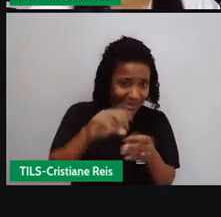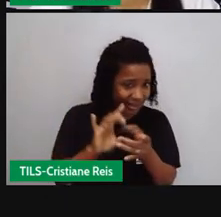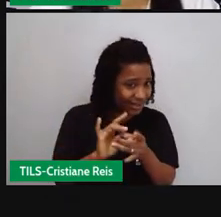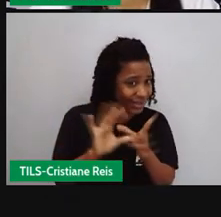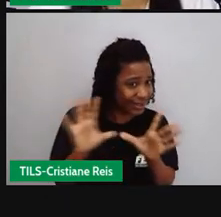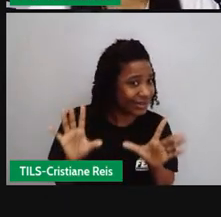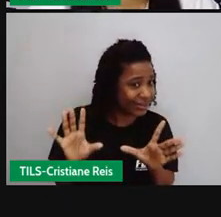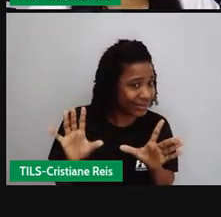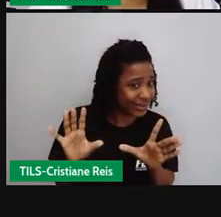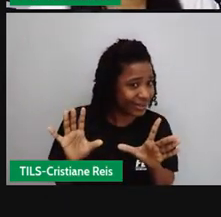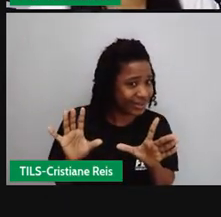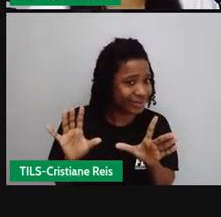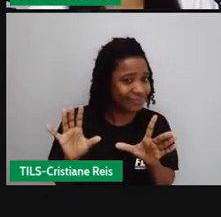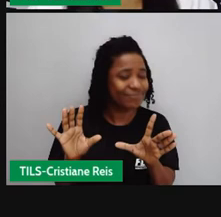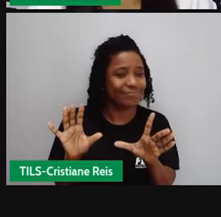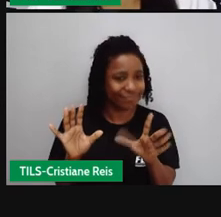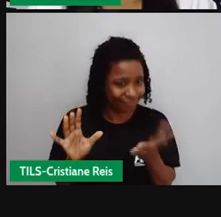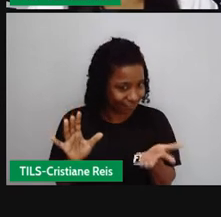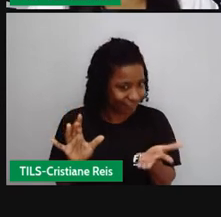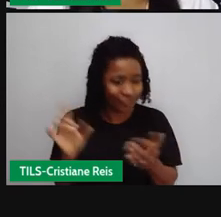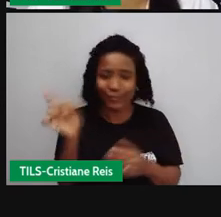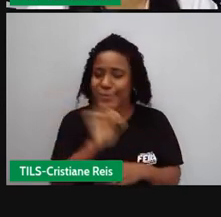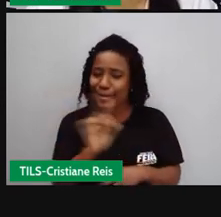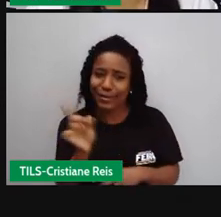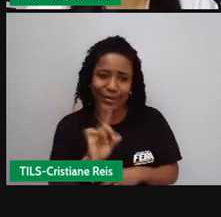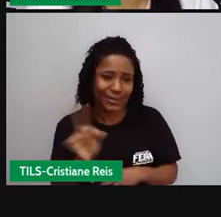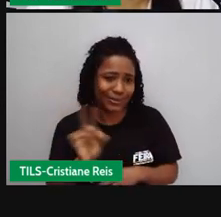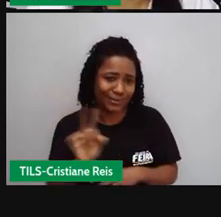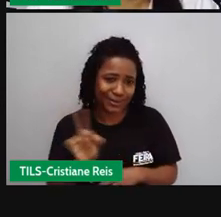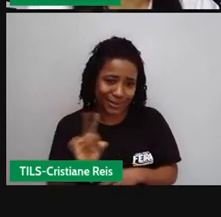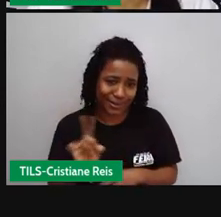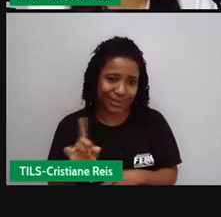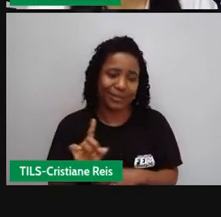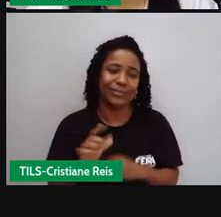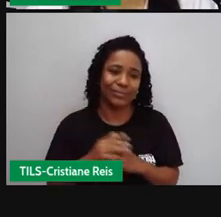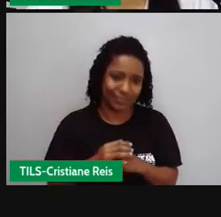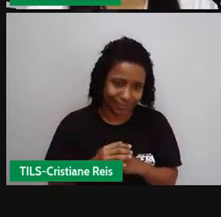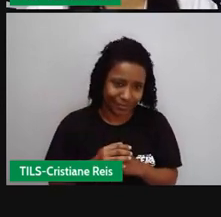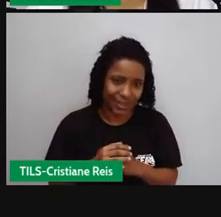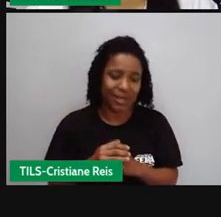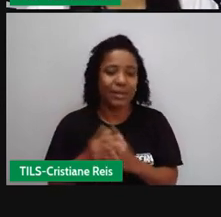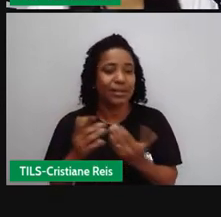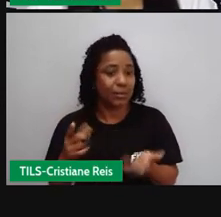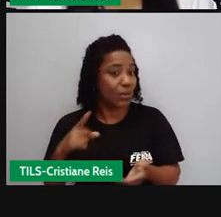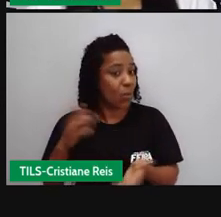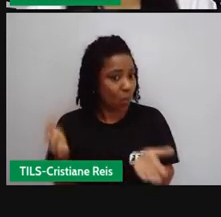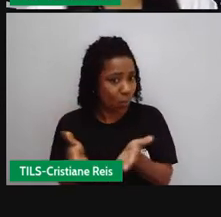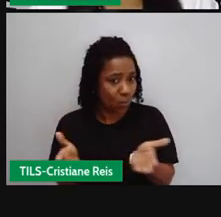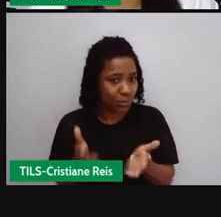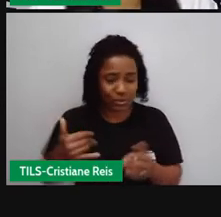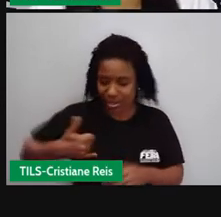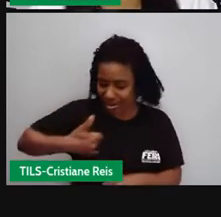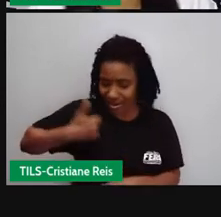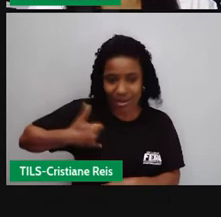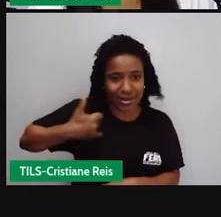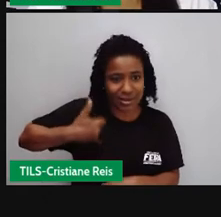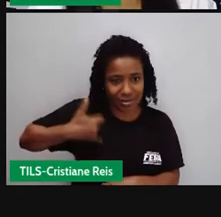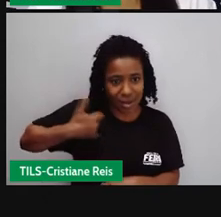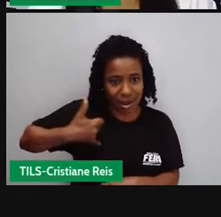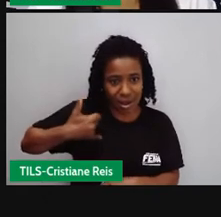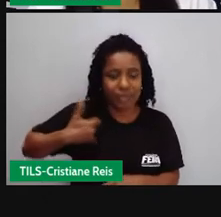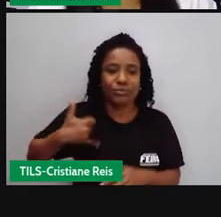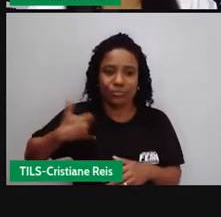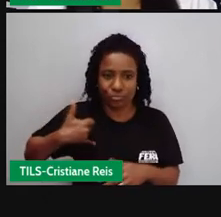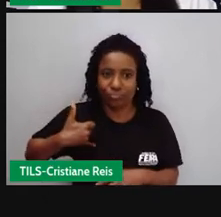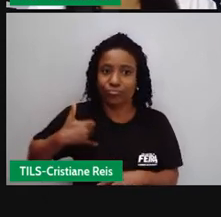Quando considerado aptos, dependendo da idade, existem ainda os critérios, mas está aberto aí a todas as pessoas que